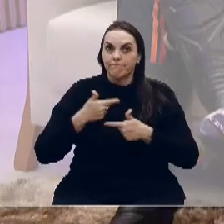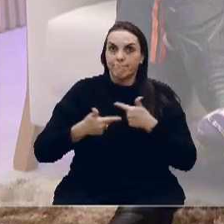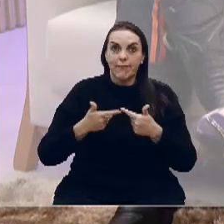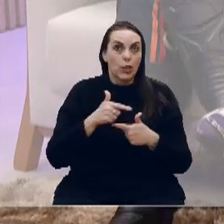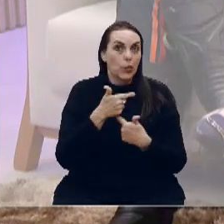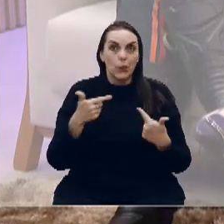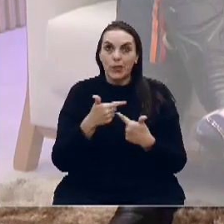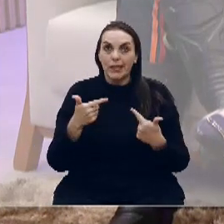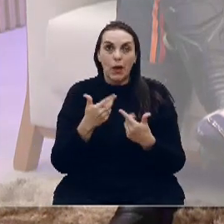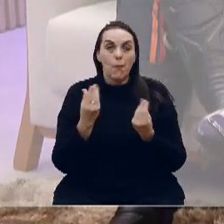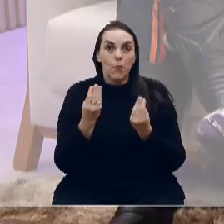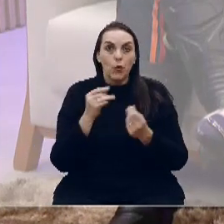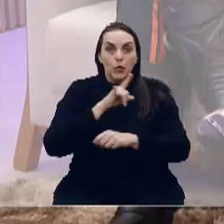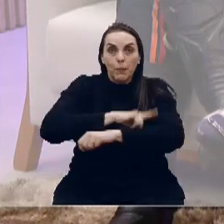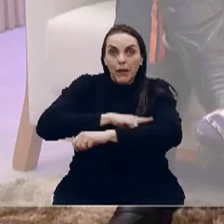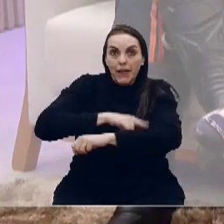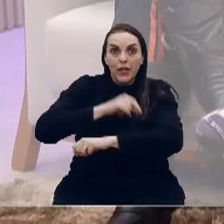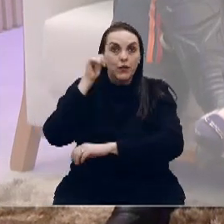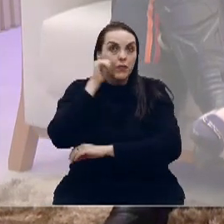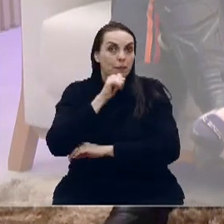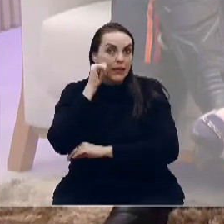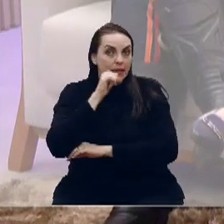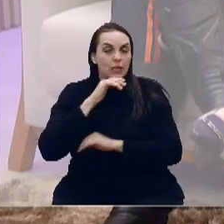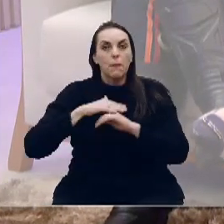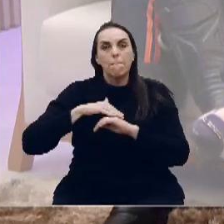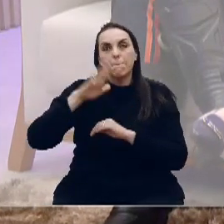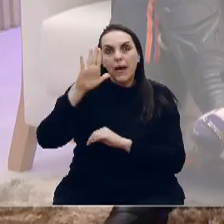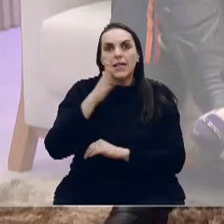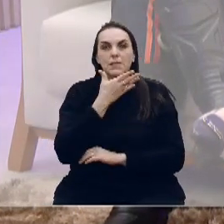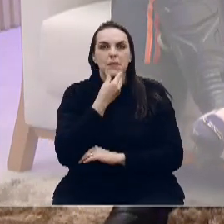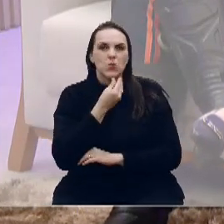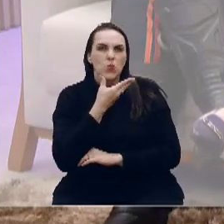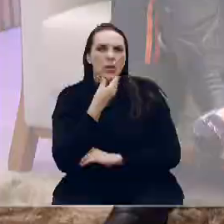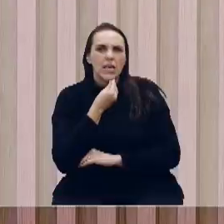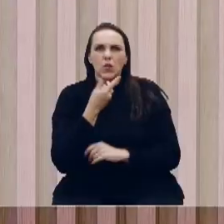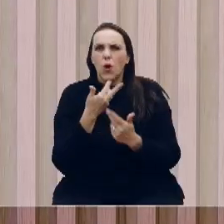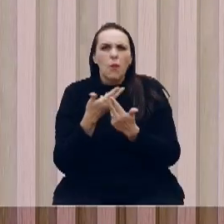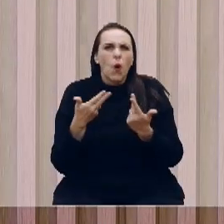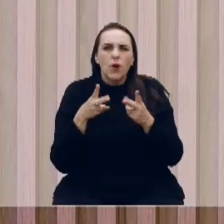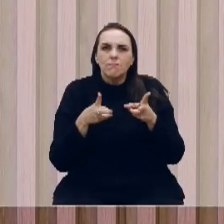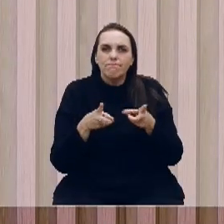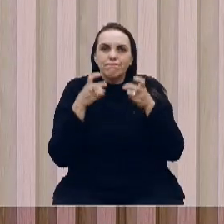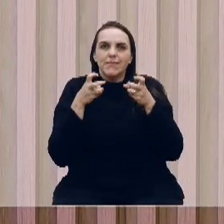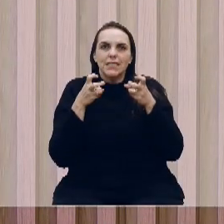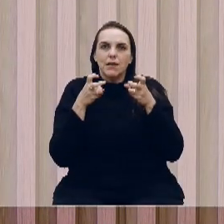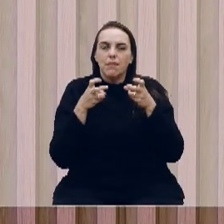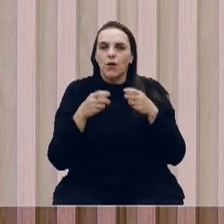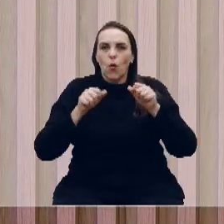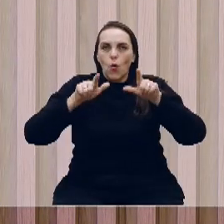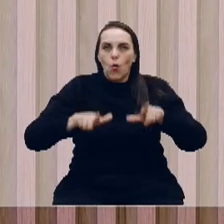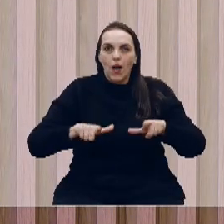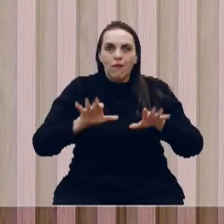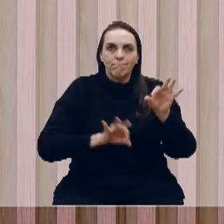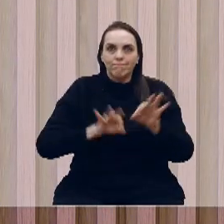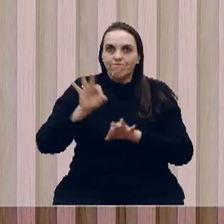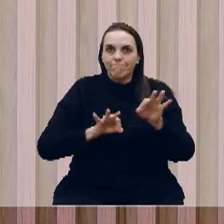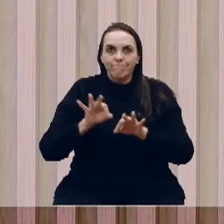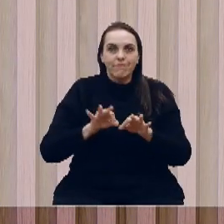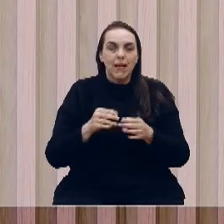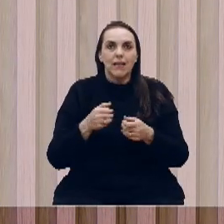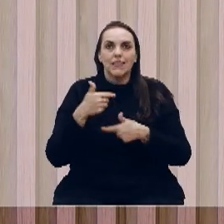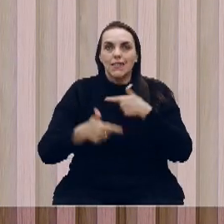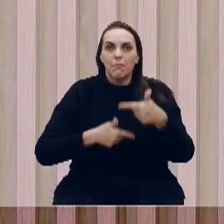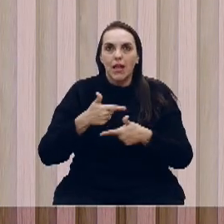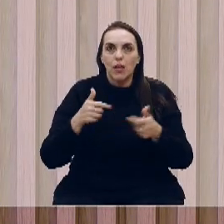tanto banheiro feminino, tem mais masculino, alguma coisa que vocês notaram que o ambiente não estava preparado para ter mulheres atuando.